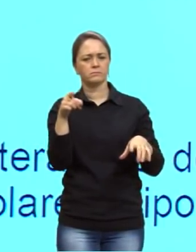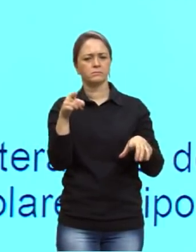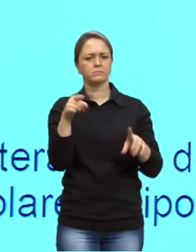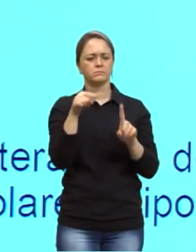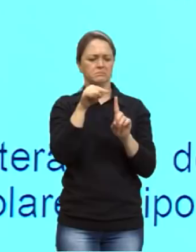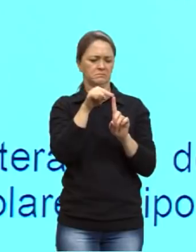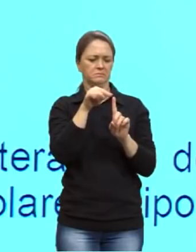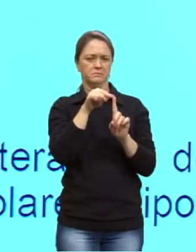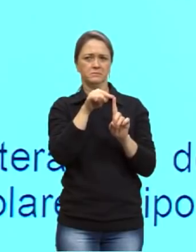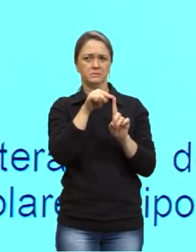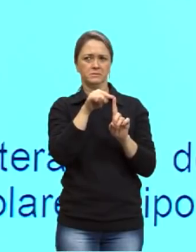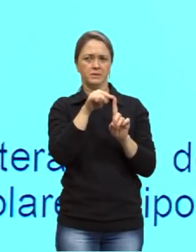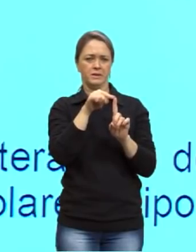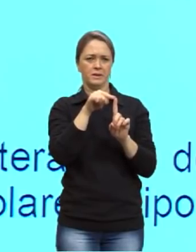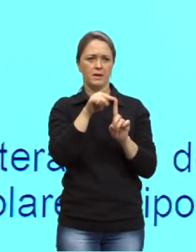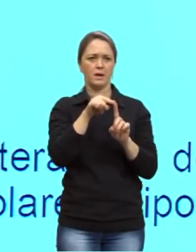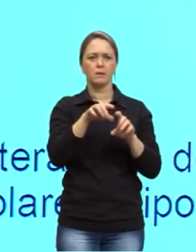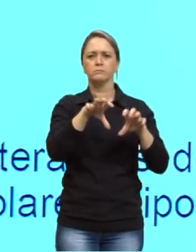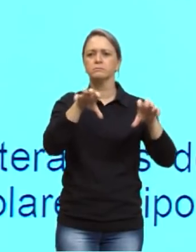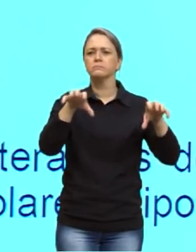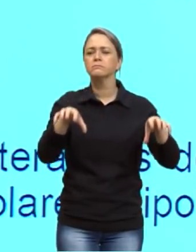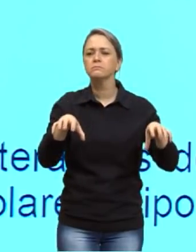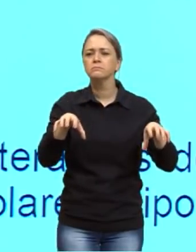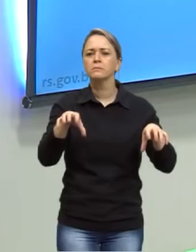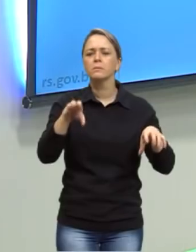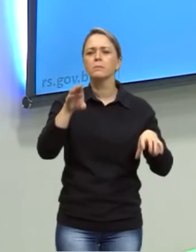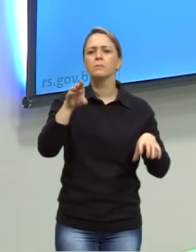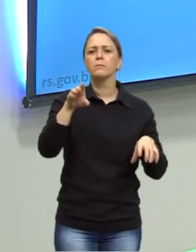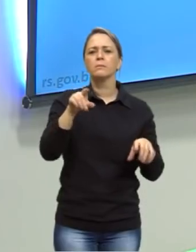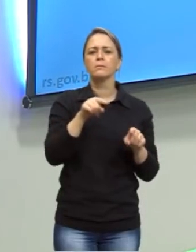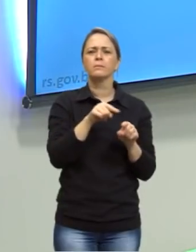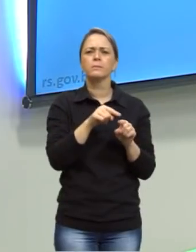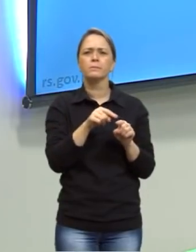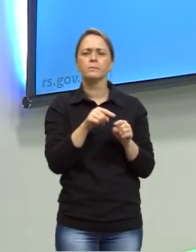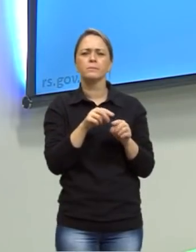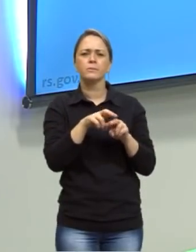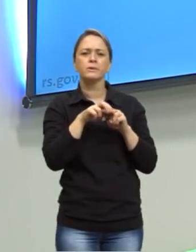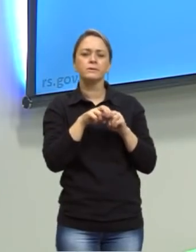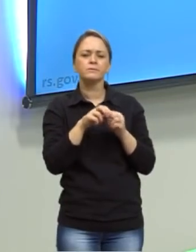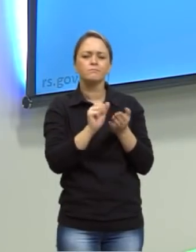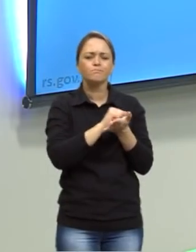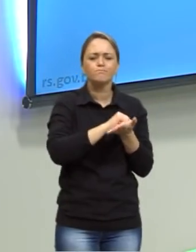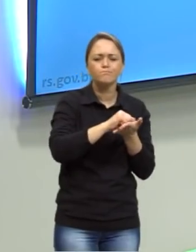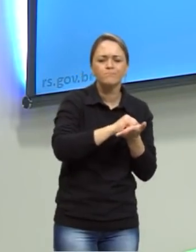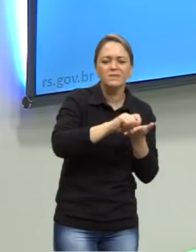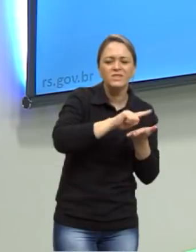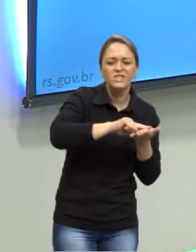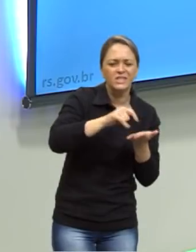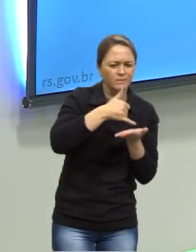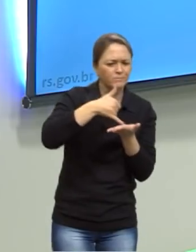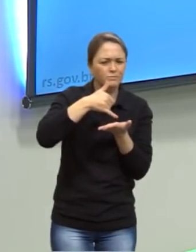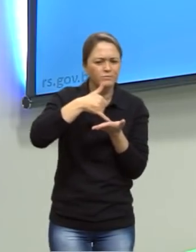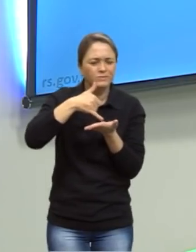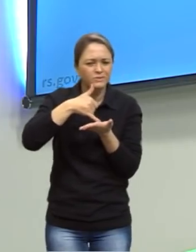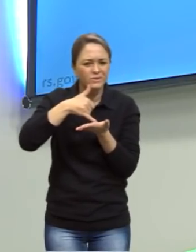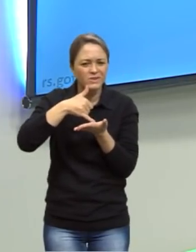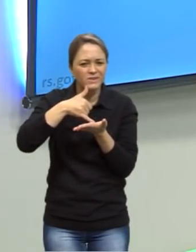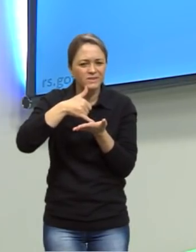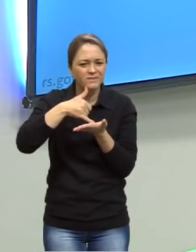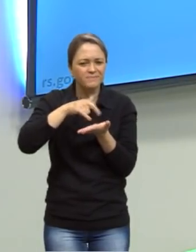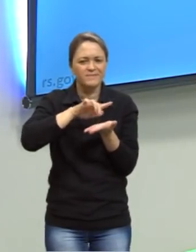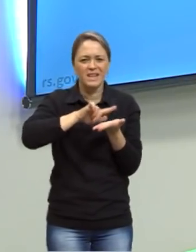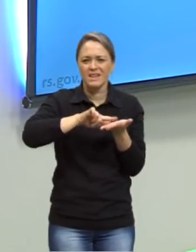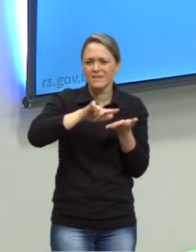que a gente chama polar é por isso que o sabão tira gordura da louça porque olha só